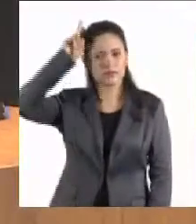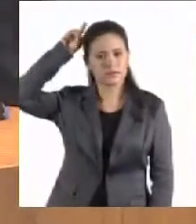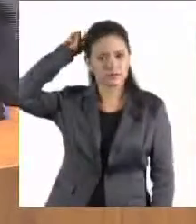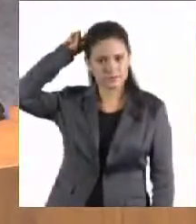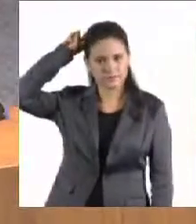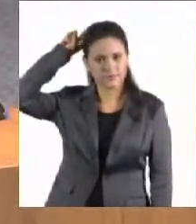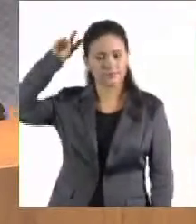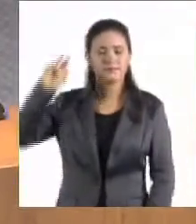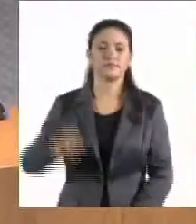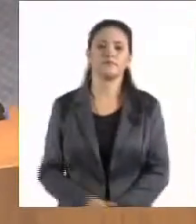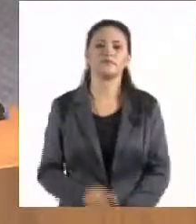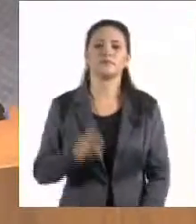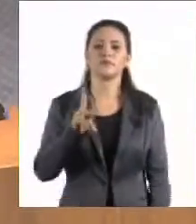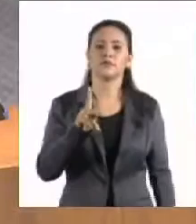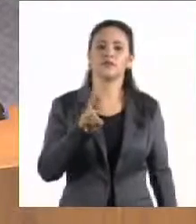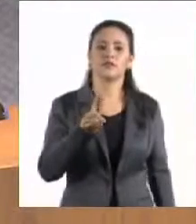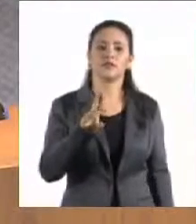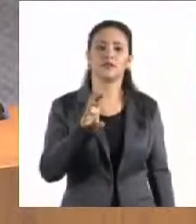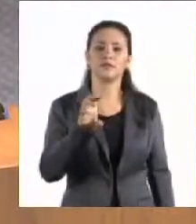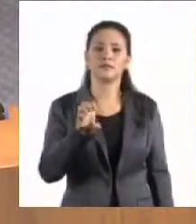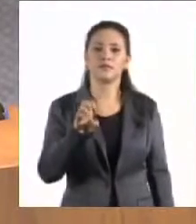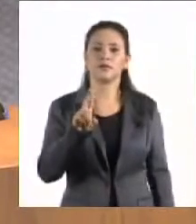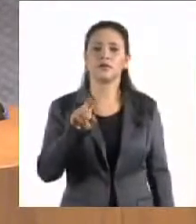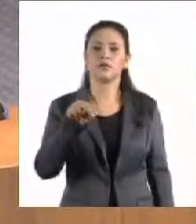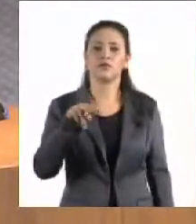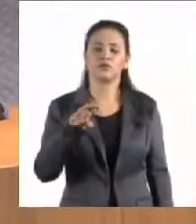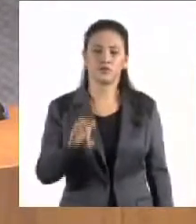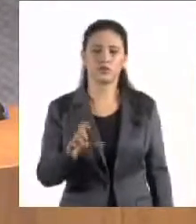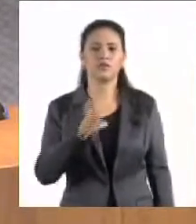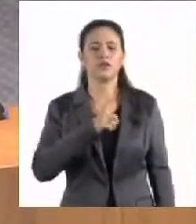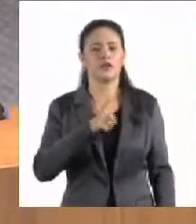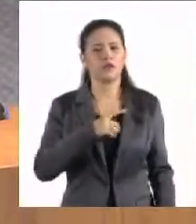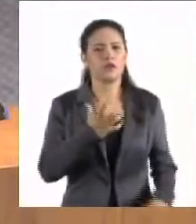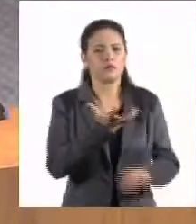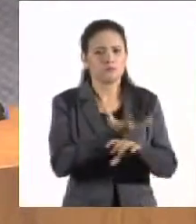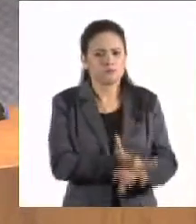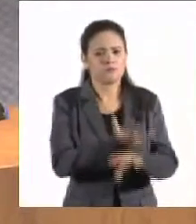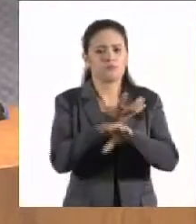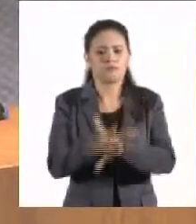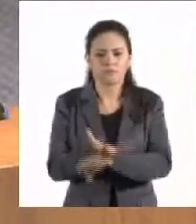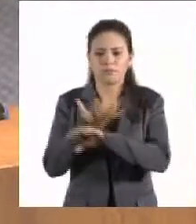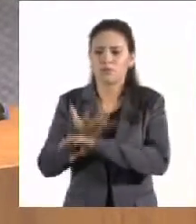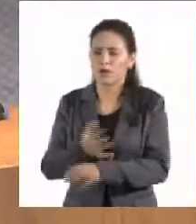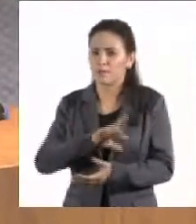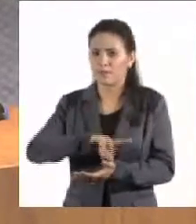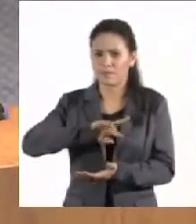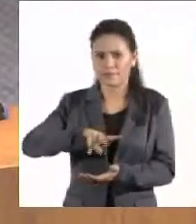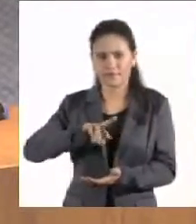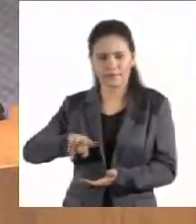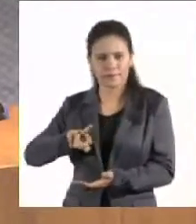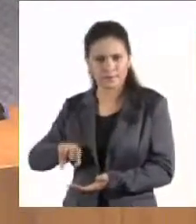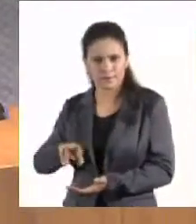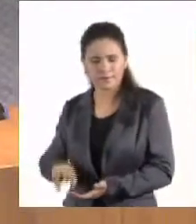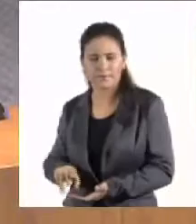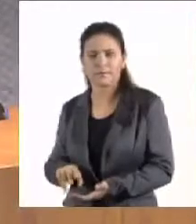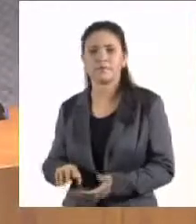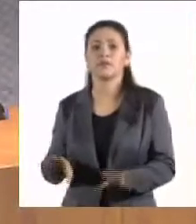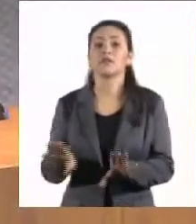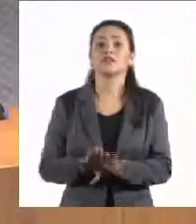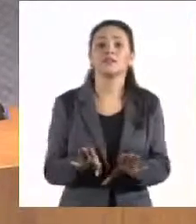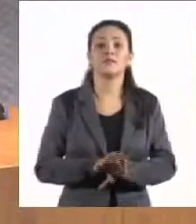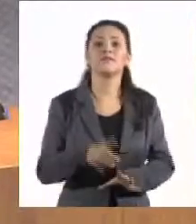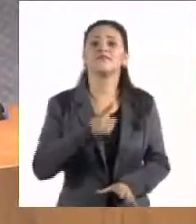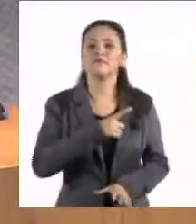disciplinas e também, além das plataformas online e offline, será disponibilizado os aulões